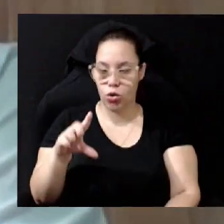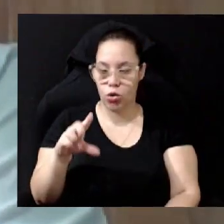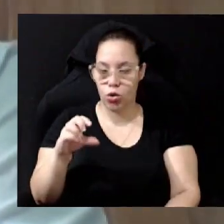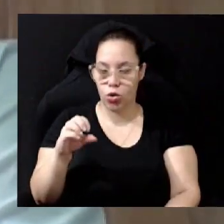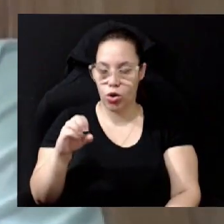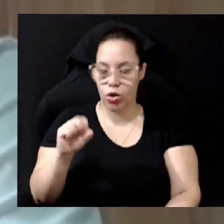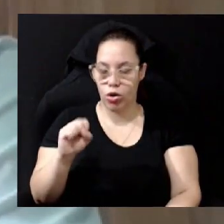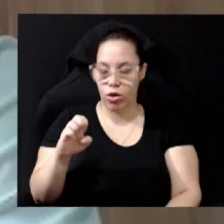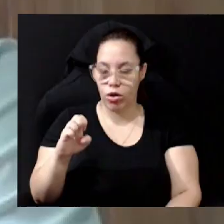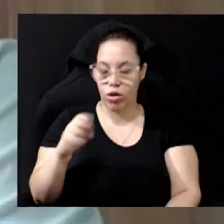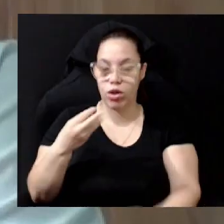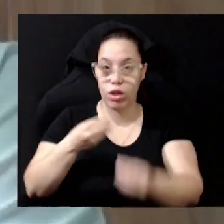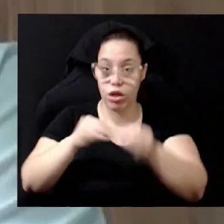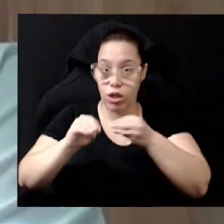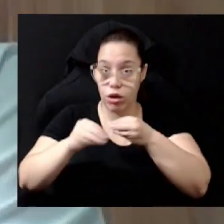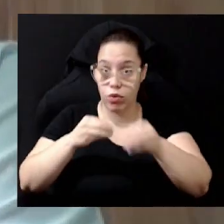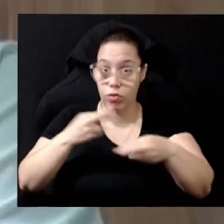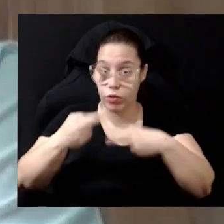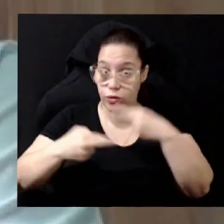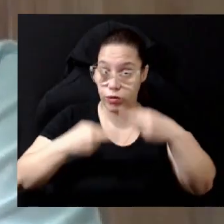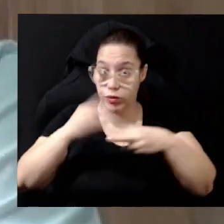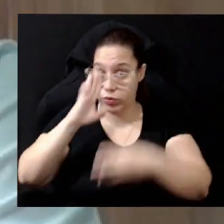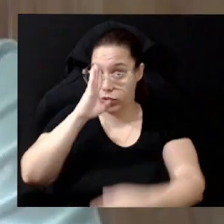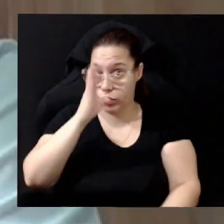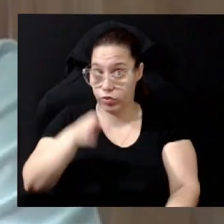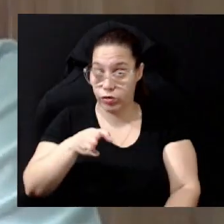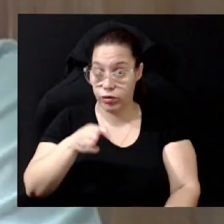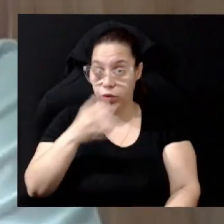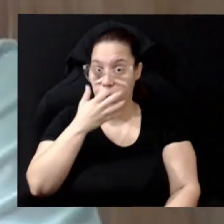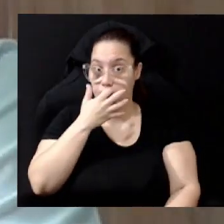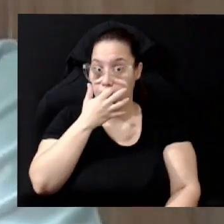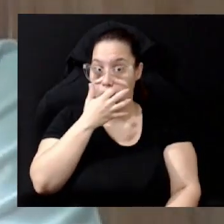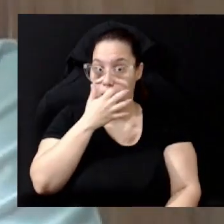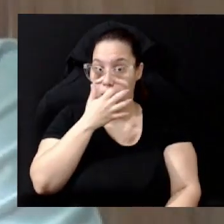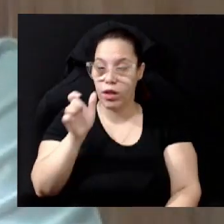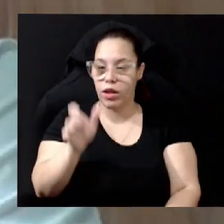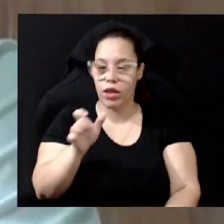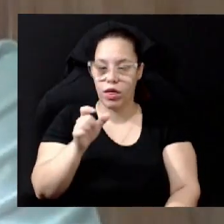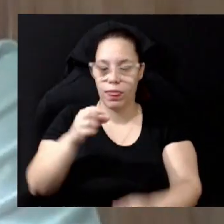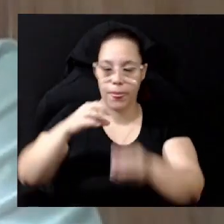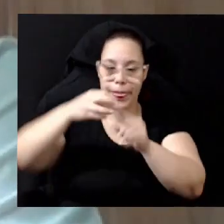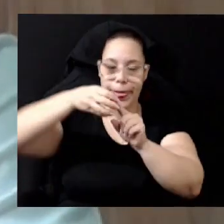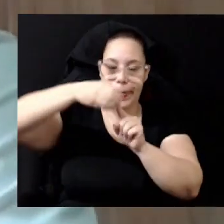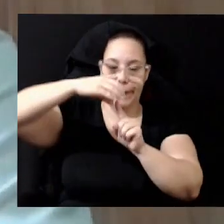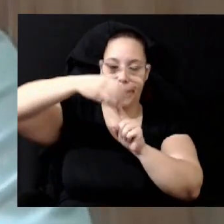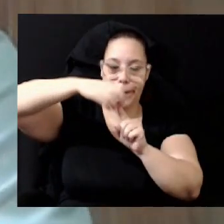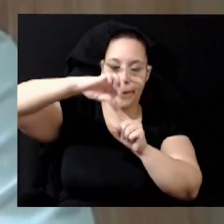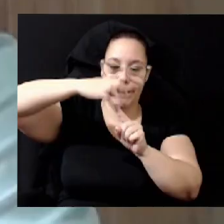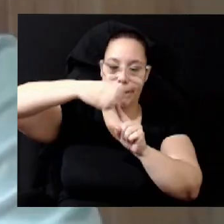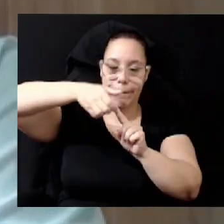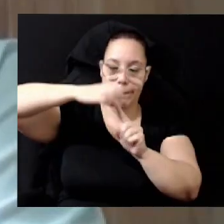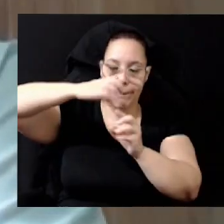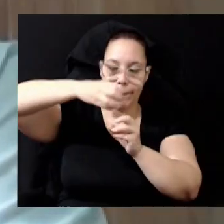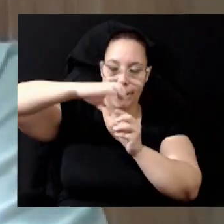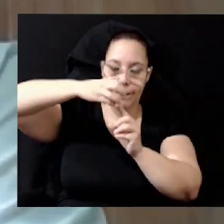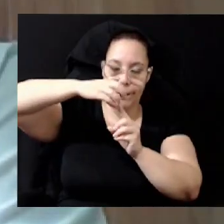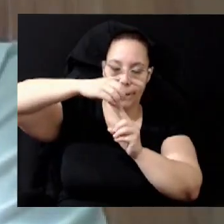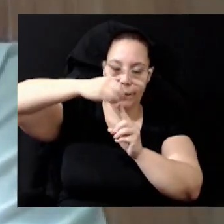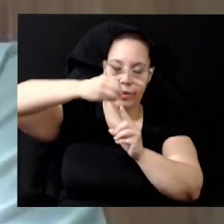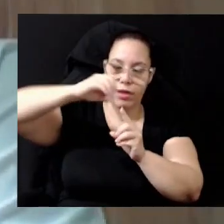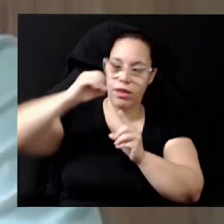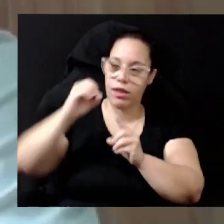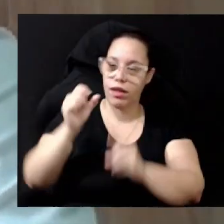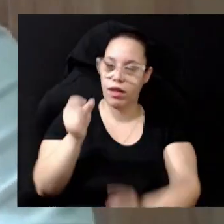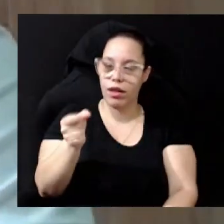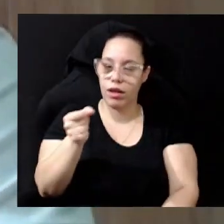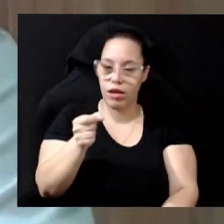que ele é feito desse plástico reciclado, principalmente daquelas tampinhas de garrafa PET que a gente vê,